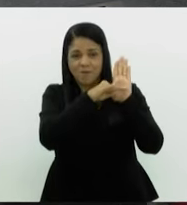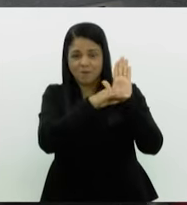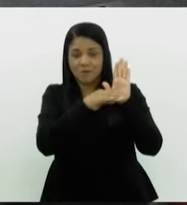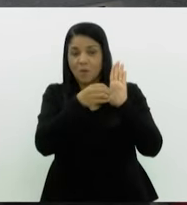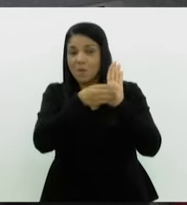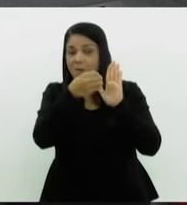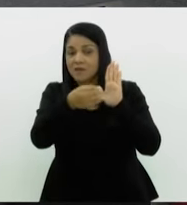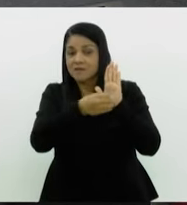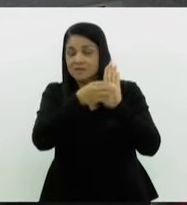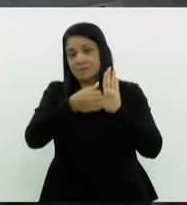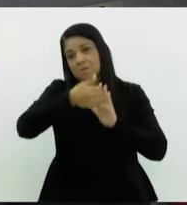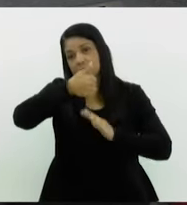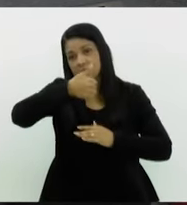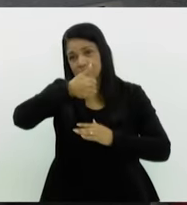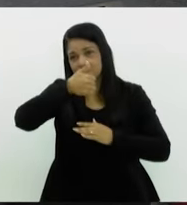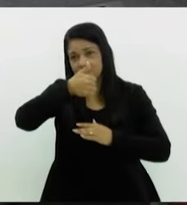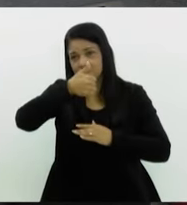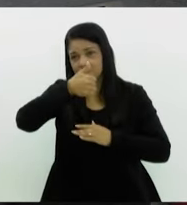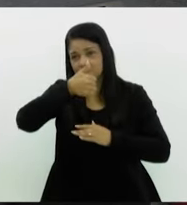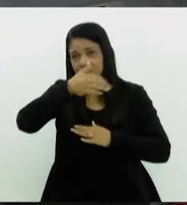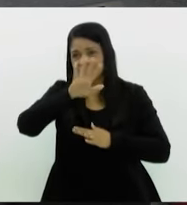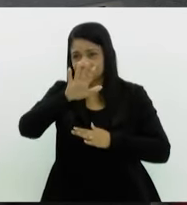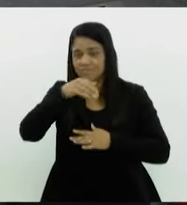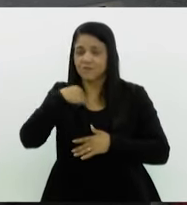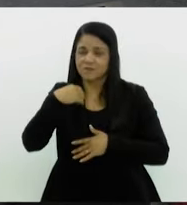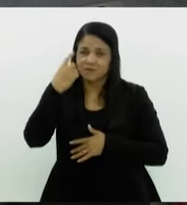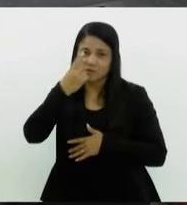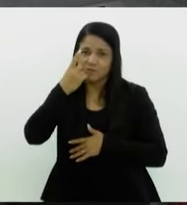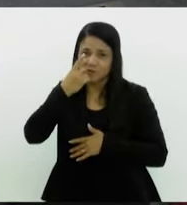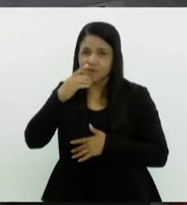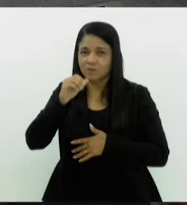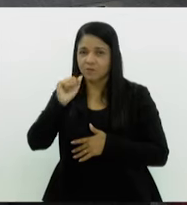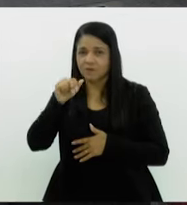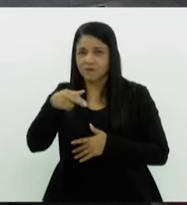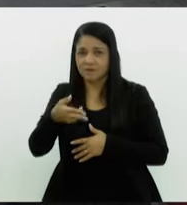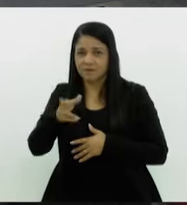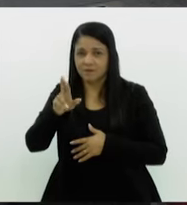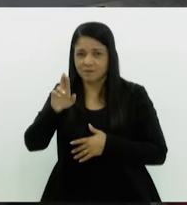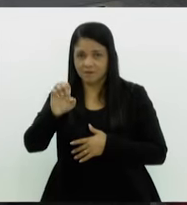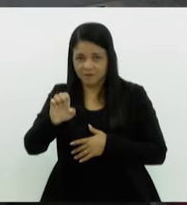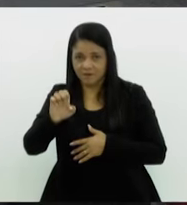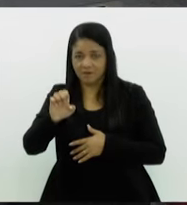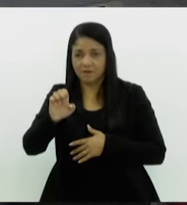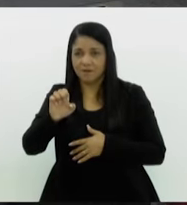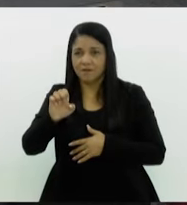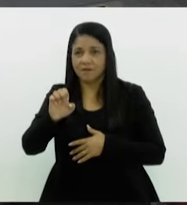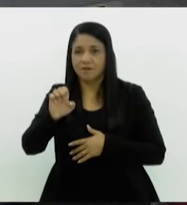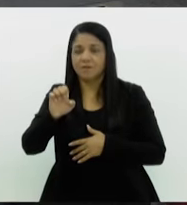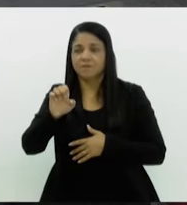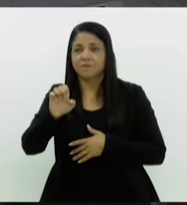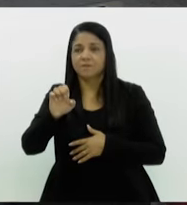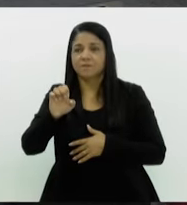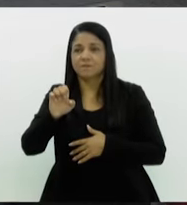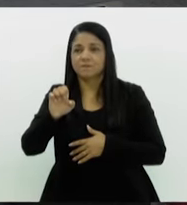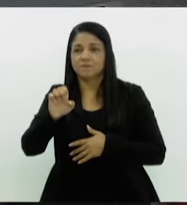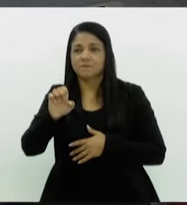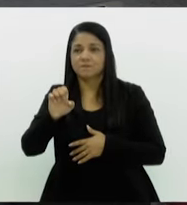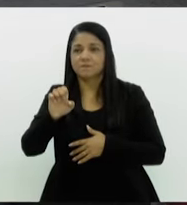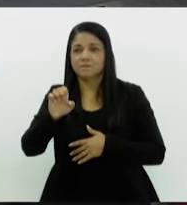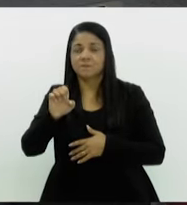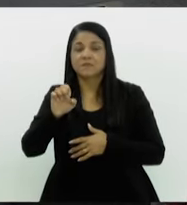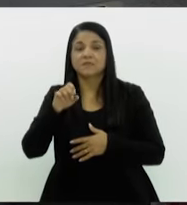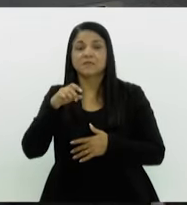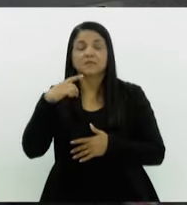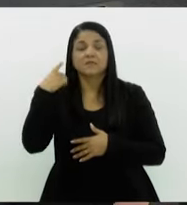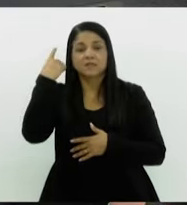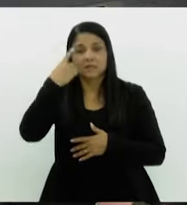da primeira. Deputado André... Eu cedo a minha vez. A primeira foi... Vou escrever aqui. Cedo as senhoras, Dani